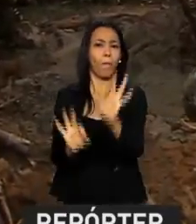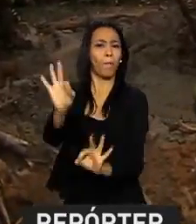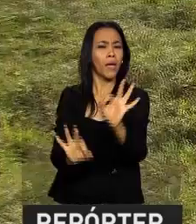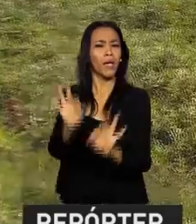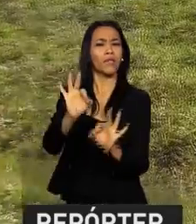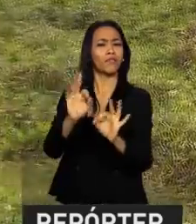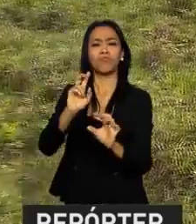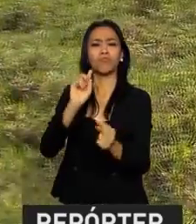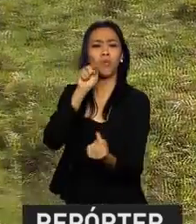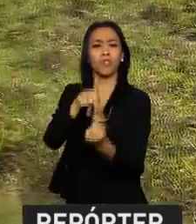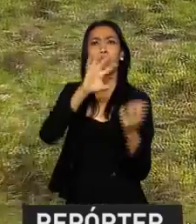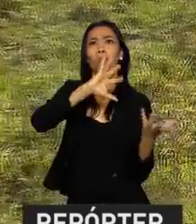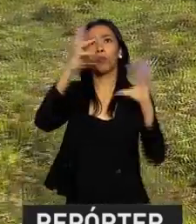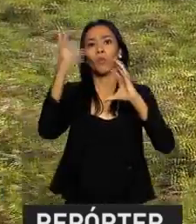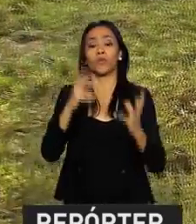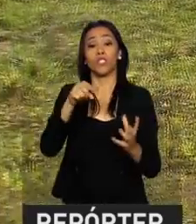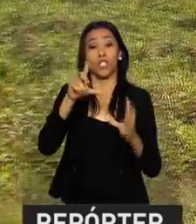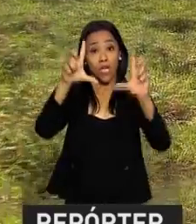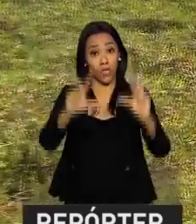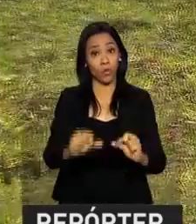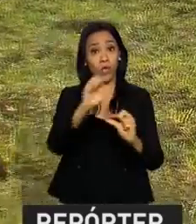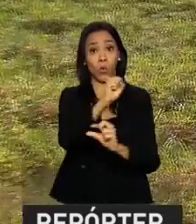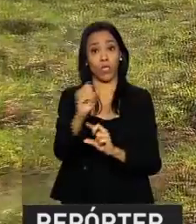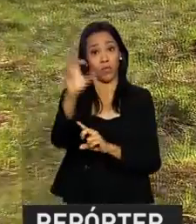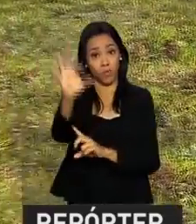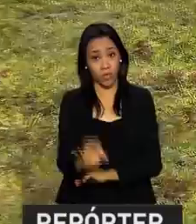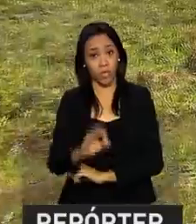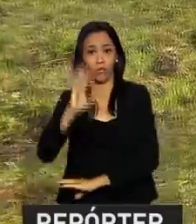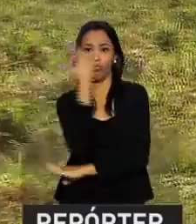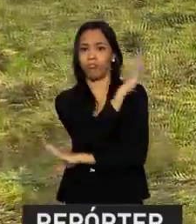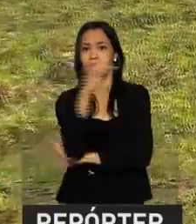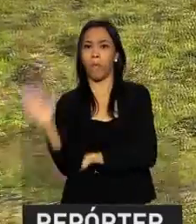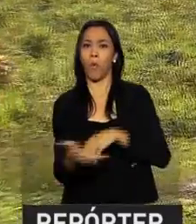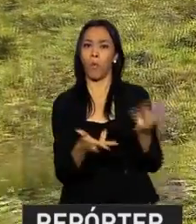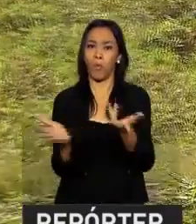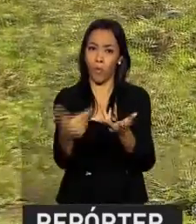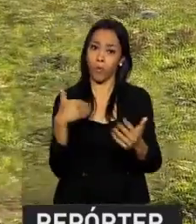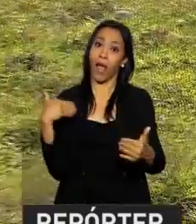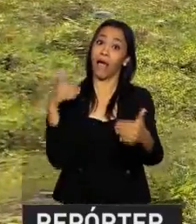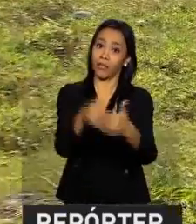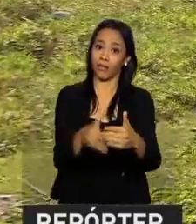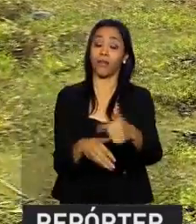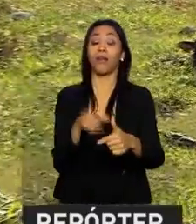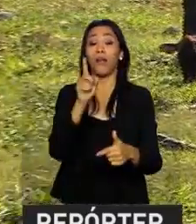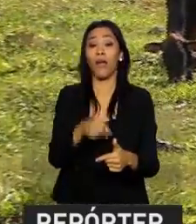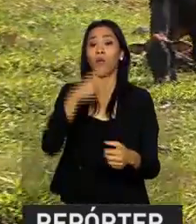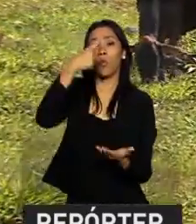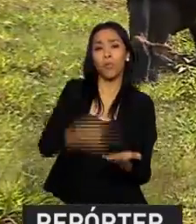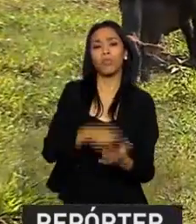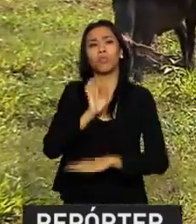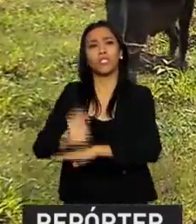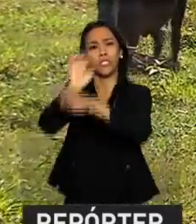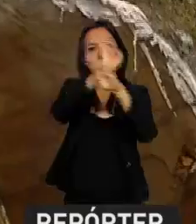do Clima, de reduzir em 80% o desmatamento na região até lá. O planejamento articulado entre a União,